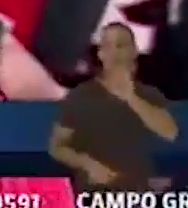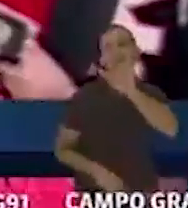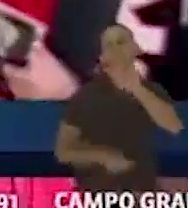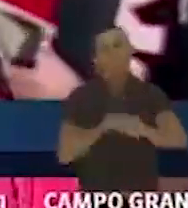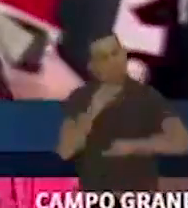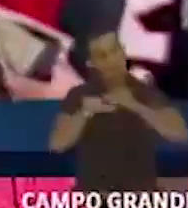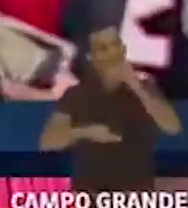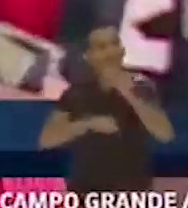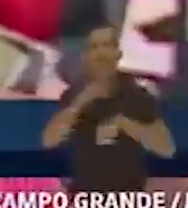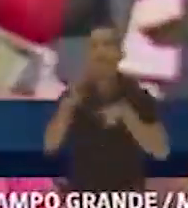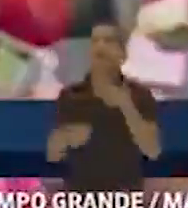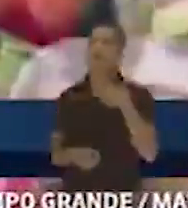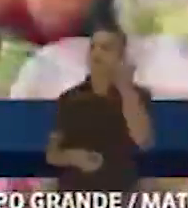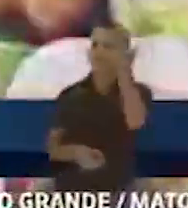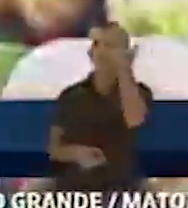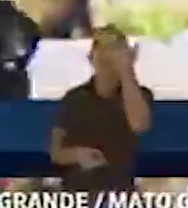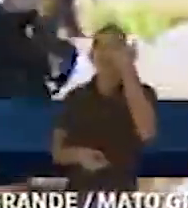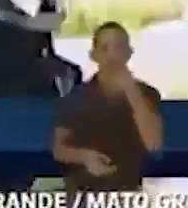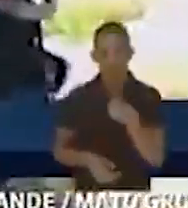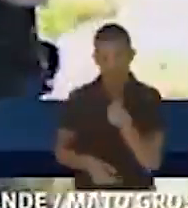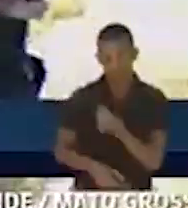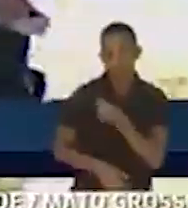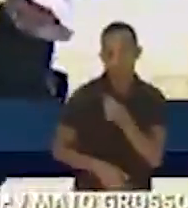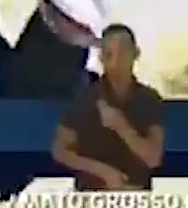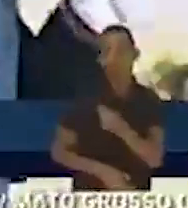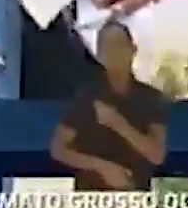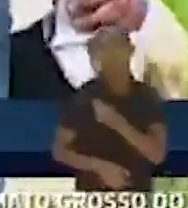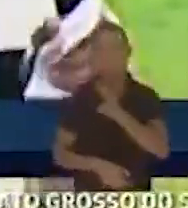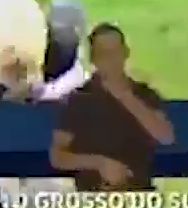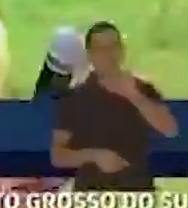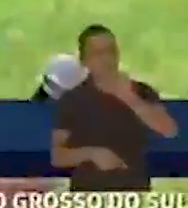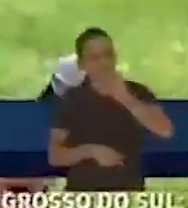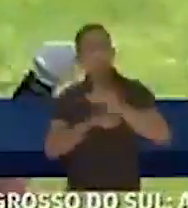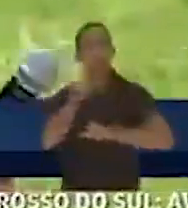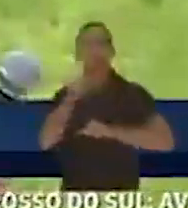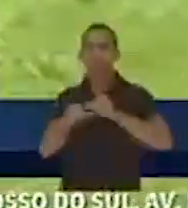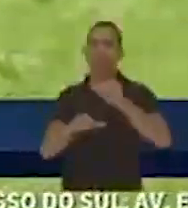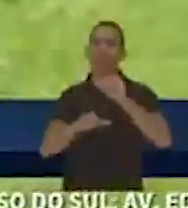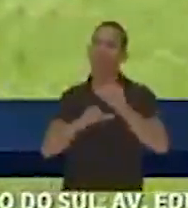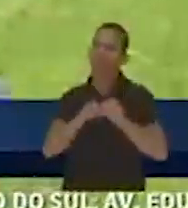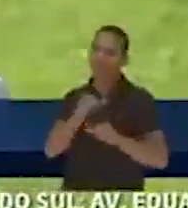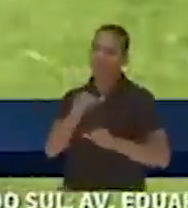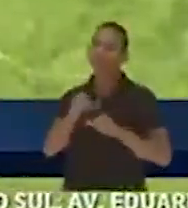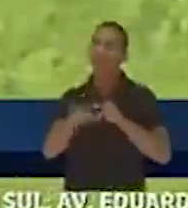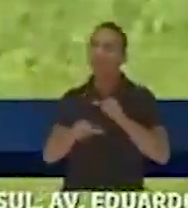Vai mudar, eu sei que a minha vida vai